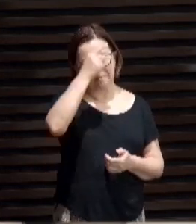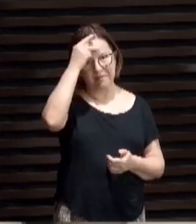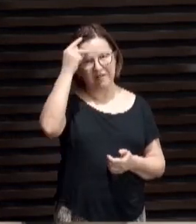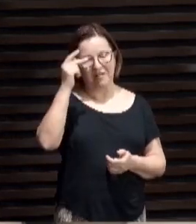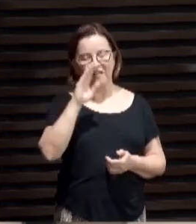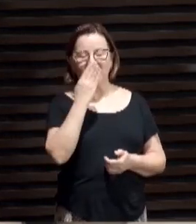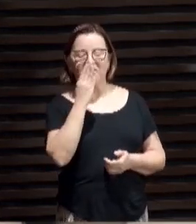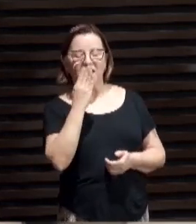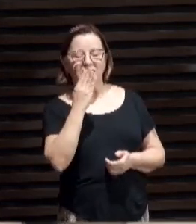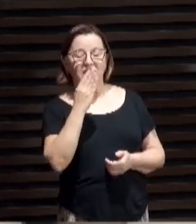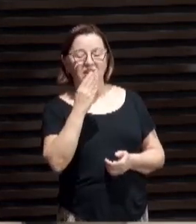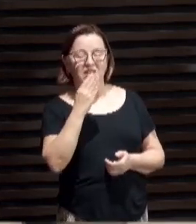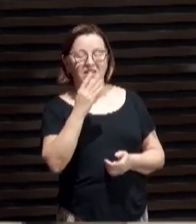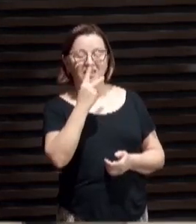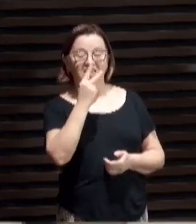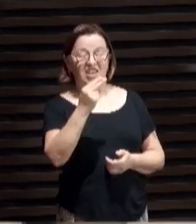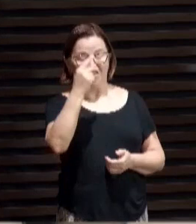melhores do que os outros.